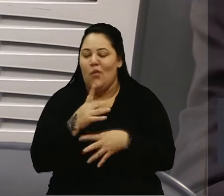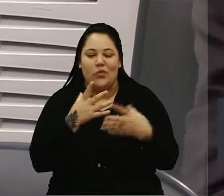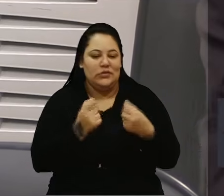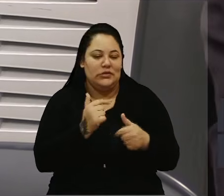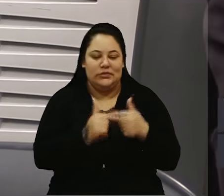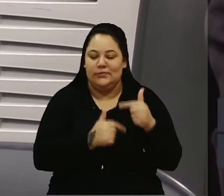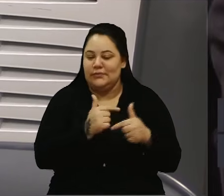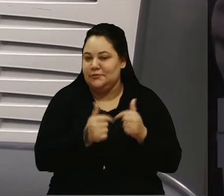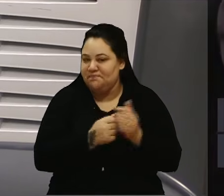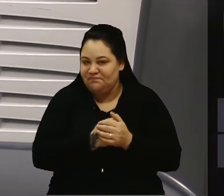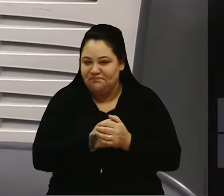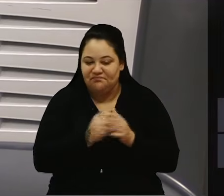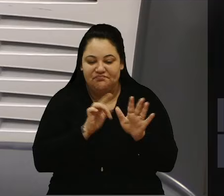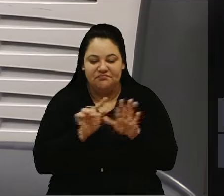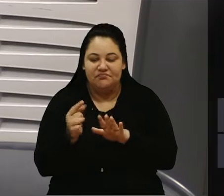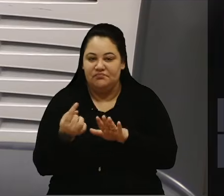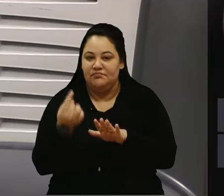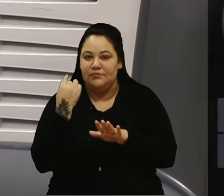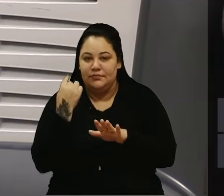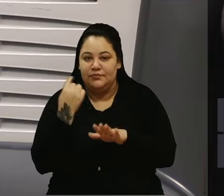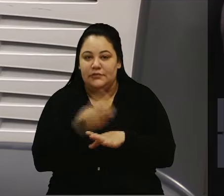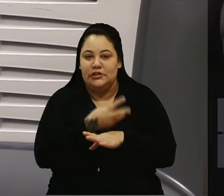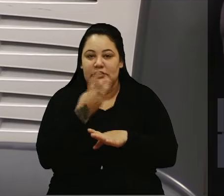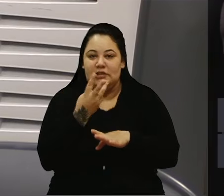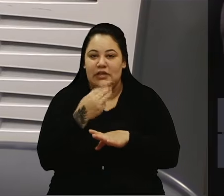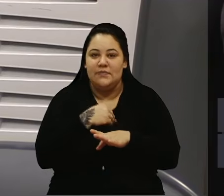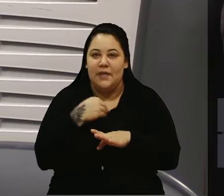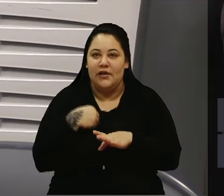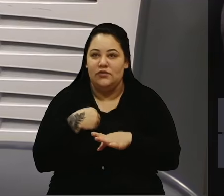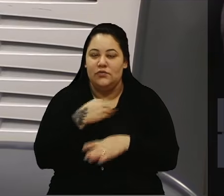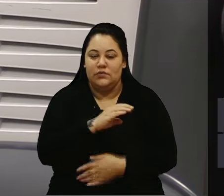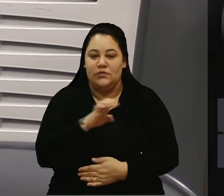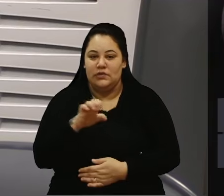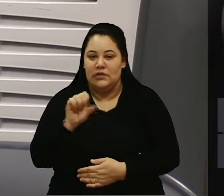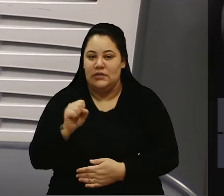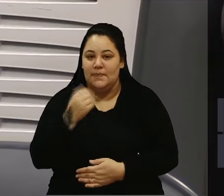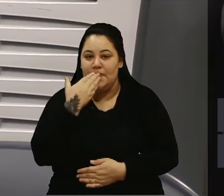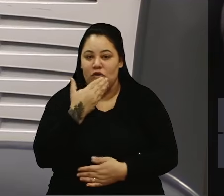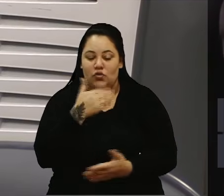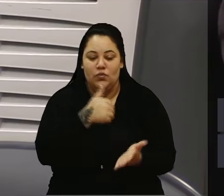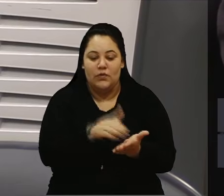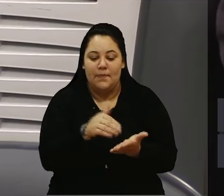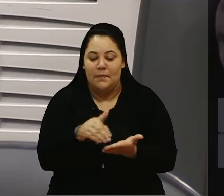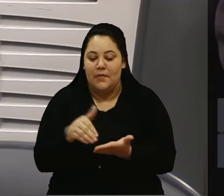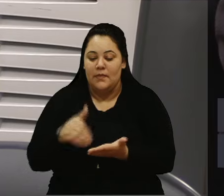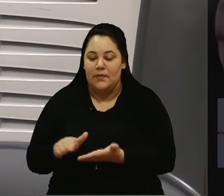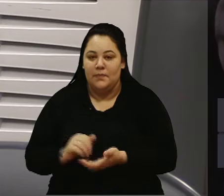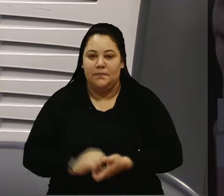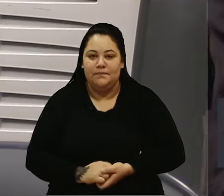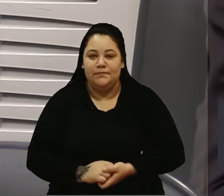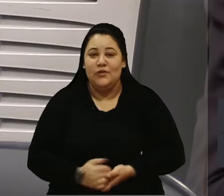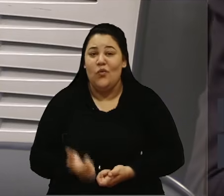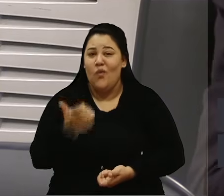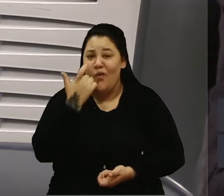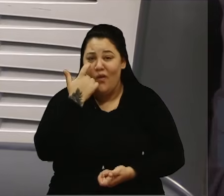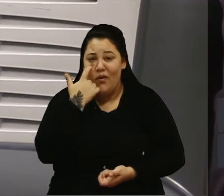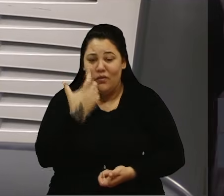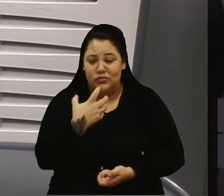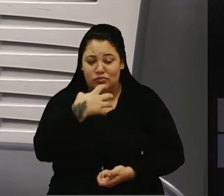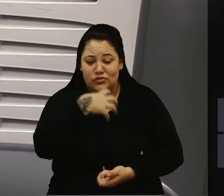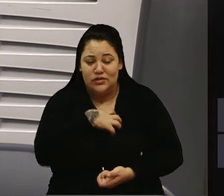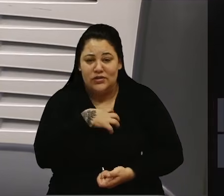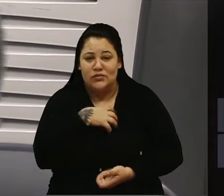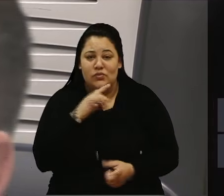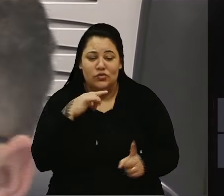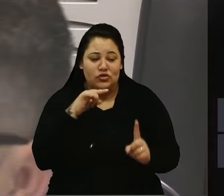E, inclusive, a semana passada, 3 médicos no CES pediram demissão. Então, olha o ponto que nós estamos chegando. O hospital de campanha